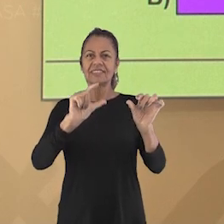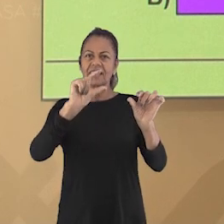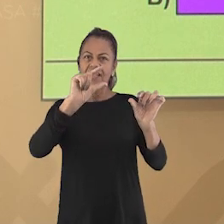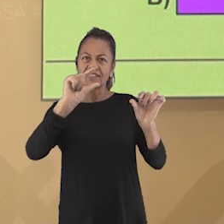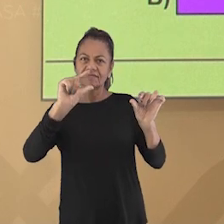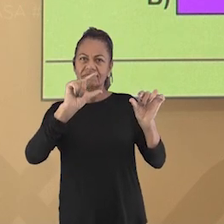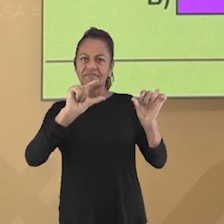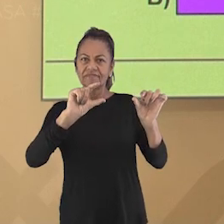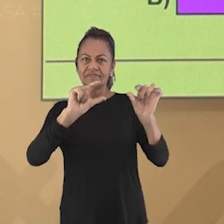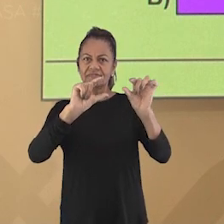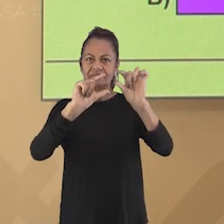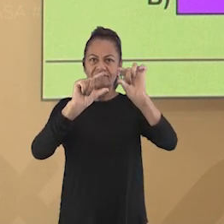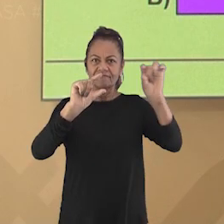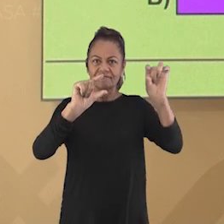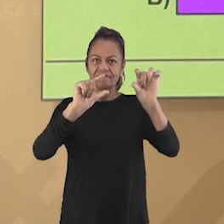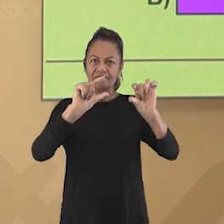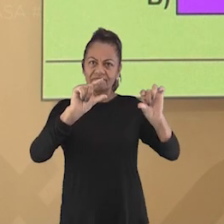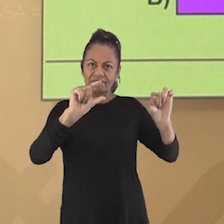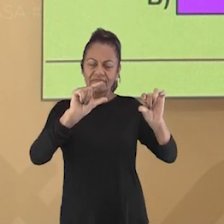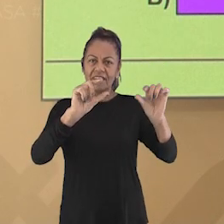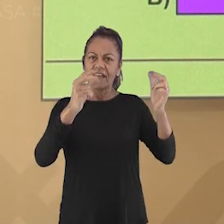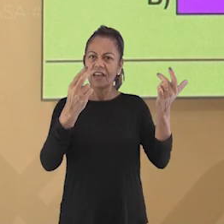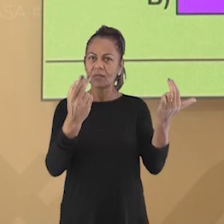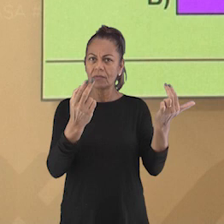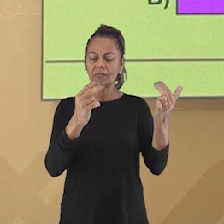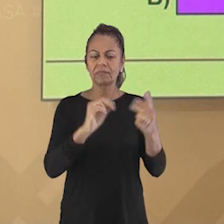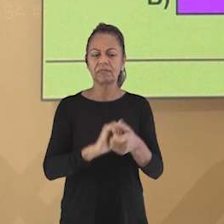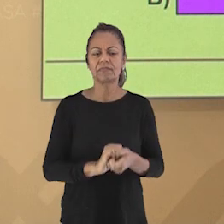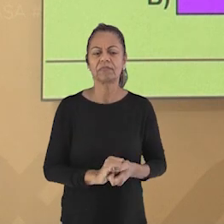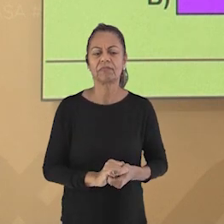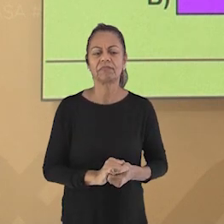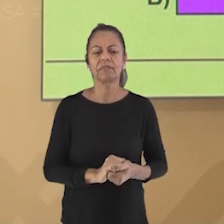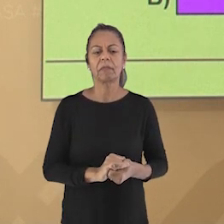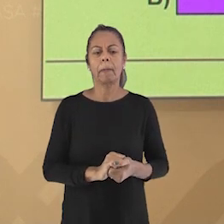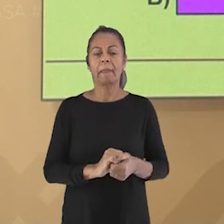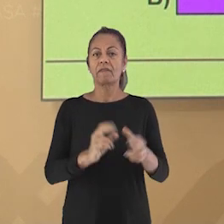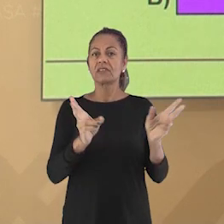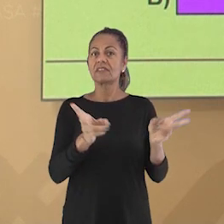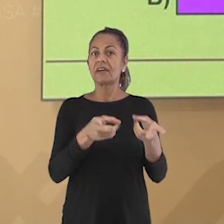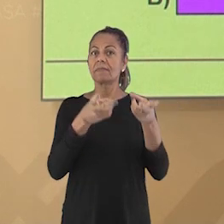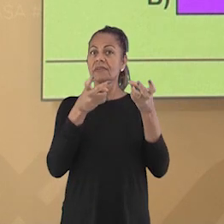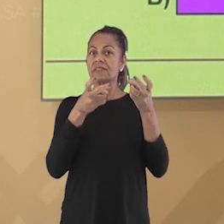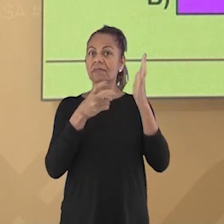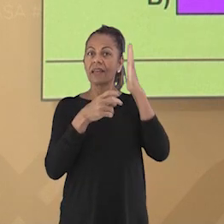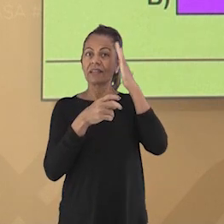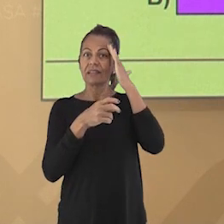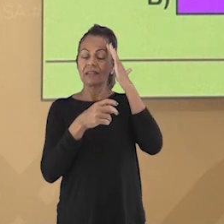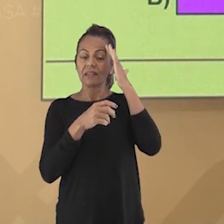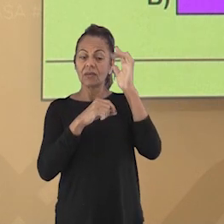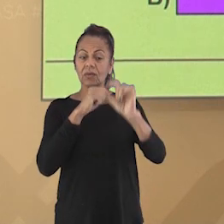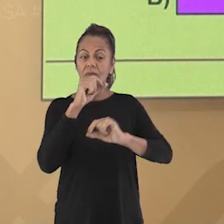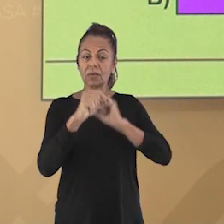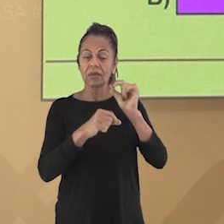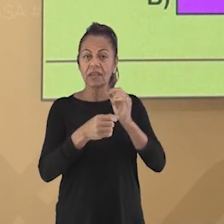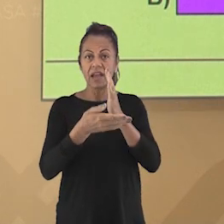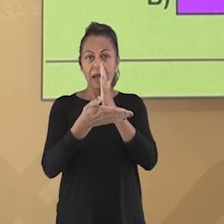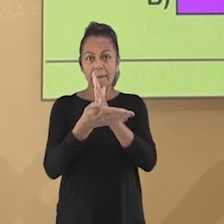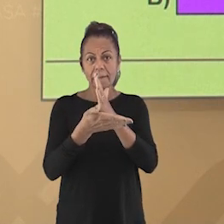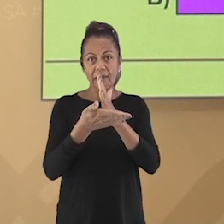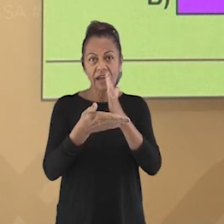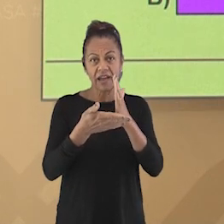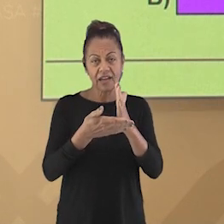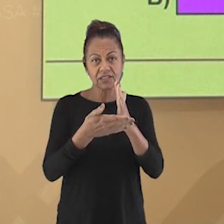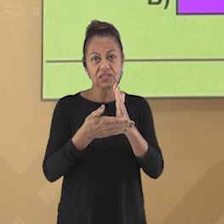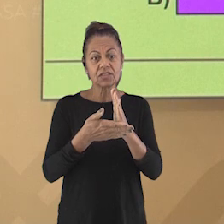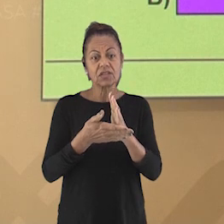fração anterior. Então, essa é a grande sacada. Você entender que a parte de cima, o desenho